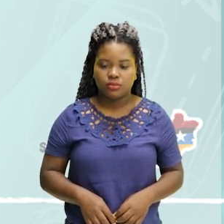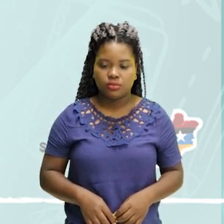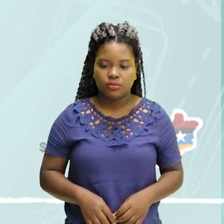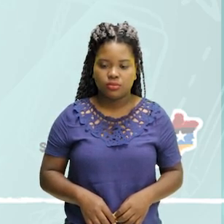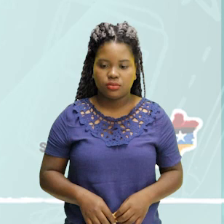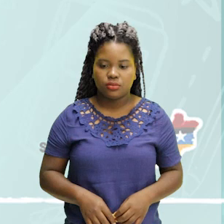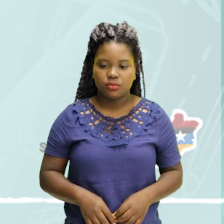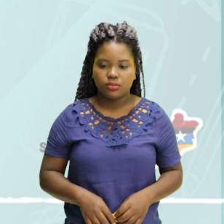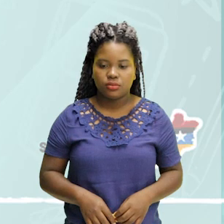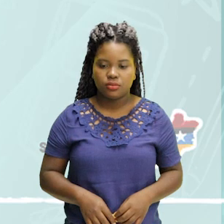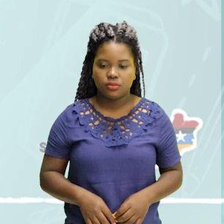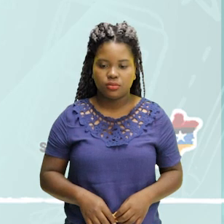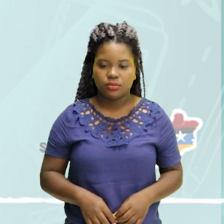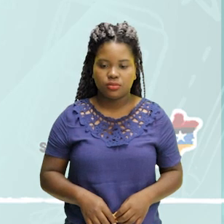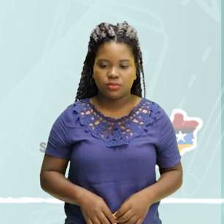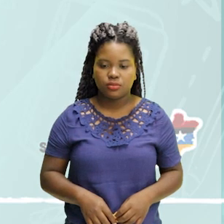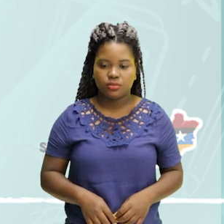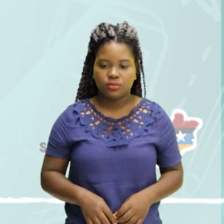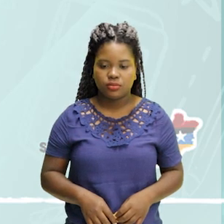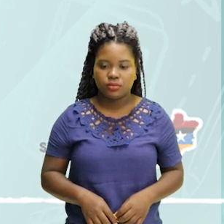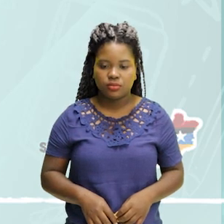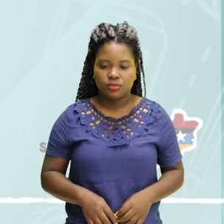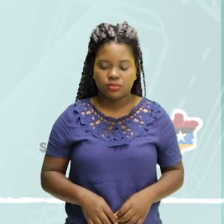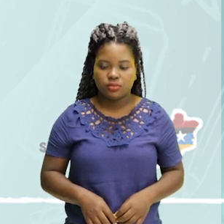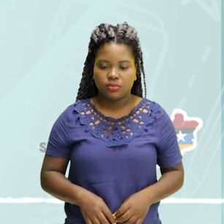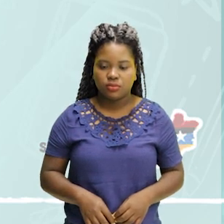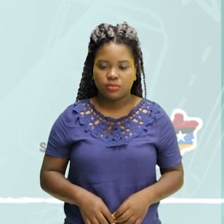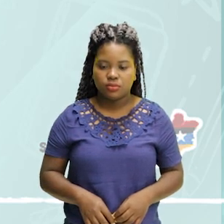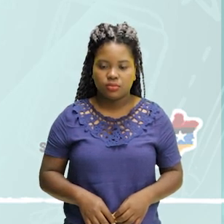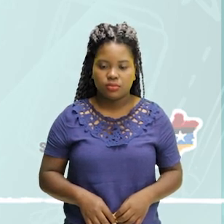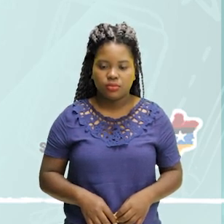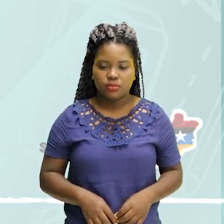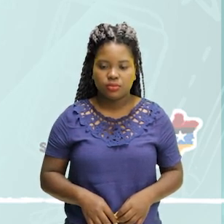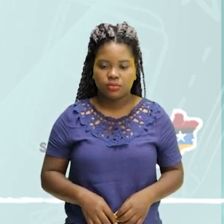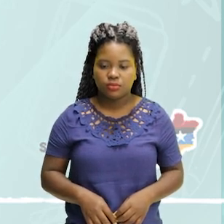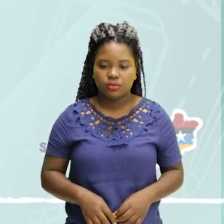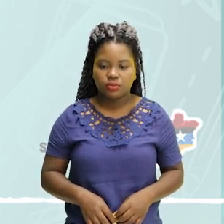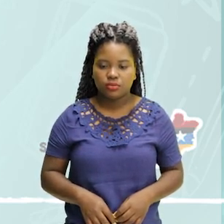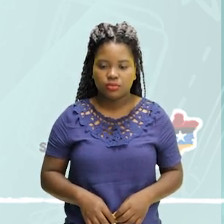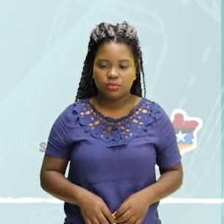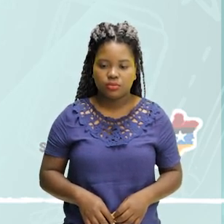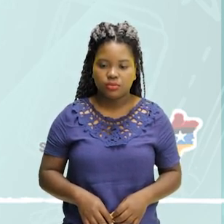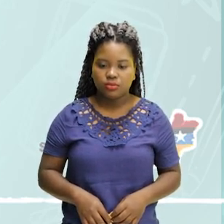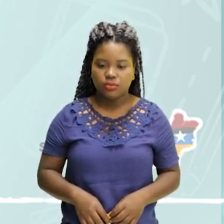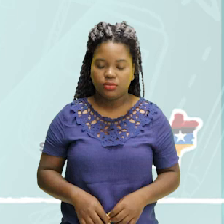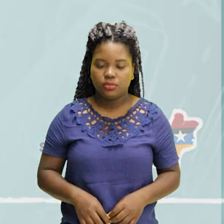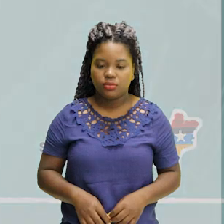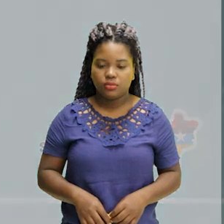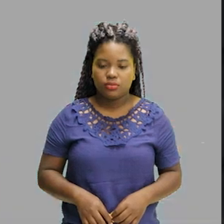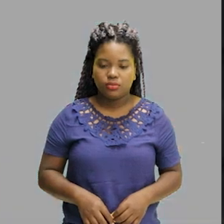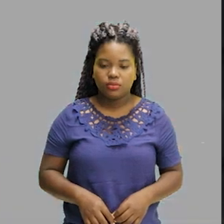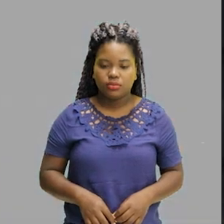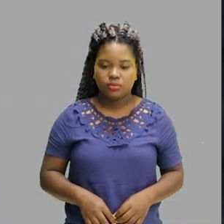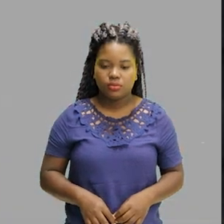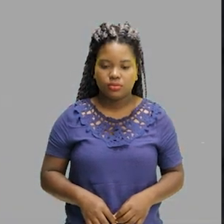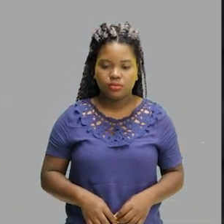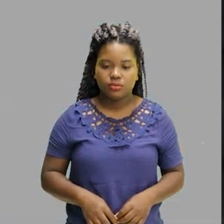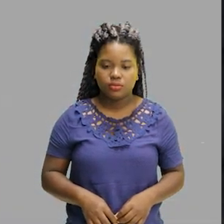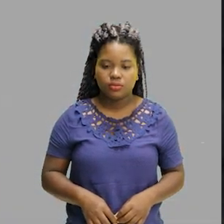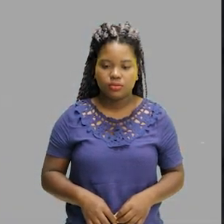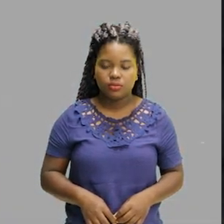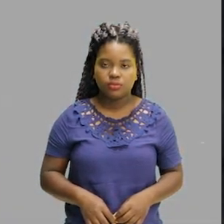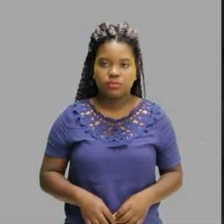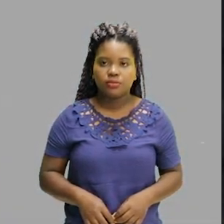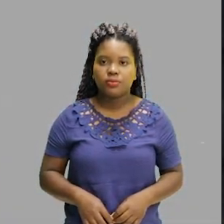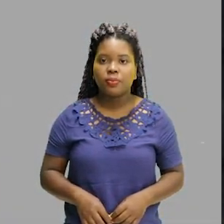alvenaria. E com o triunfo do cristianismo são fechados até, aliás, com o triunfo, tá certo, do cristianismo, são fechados até o